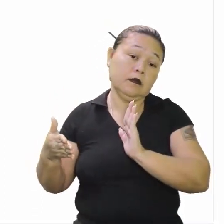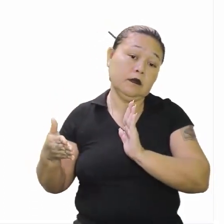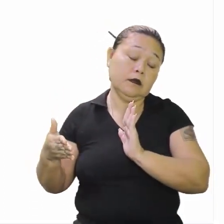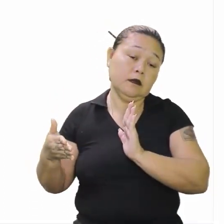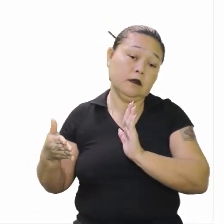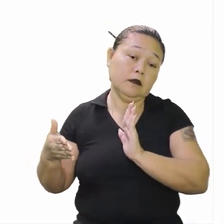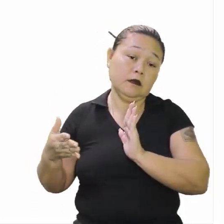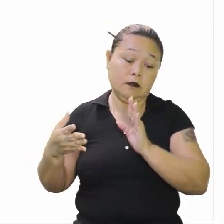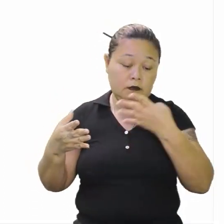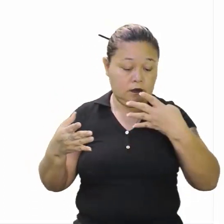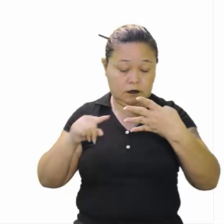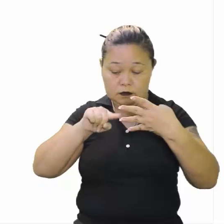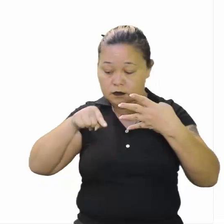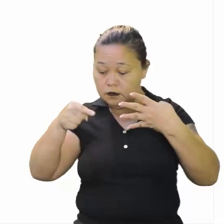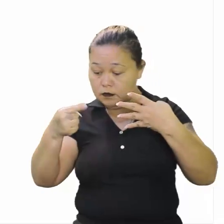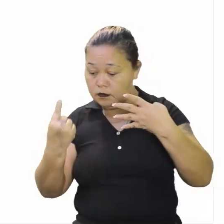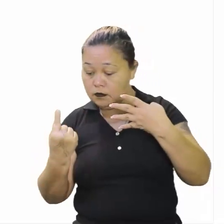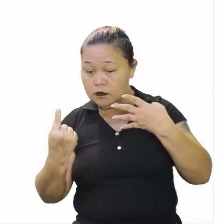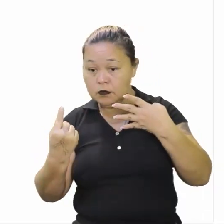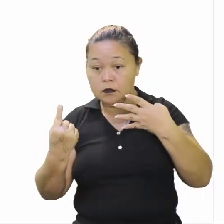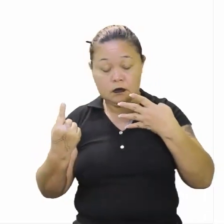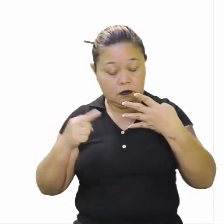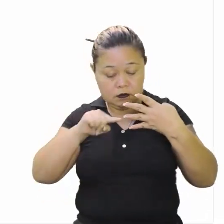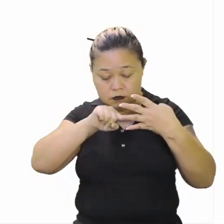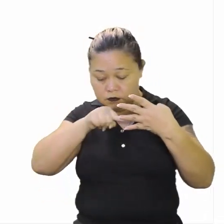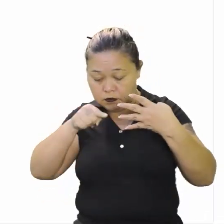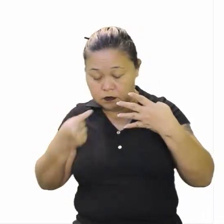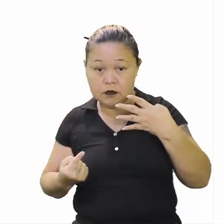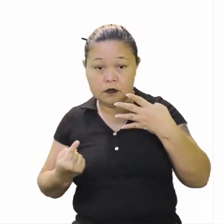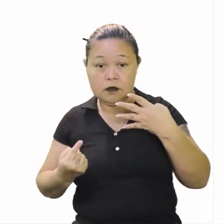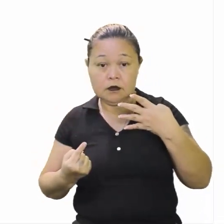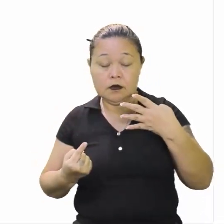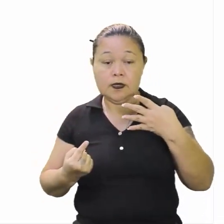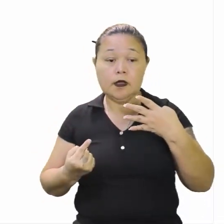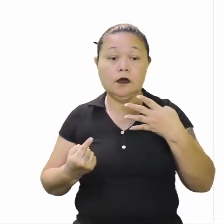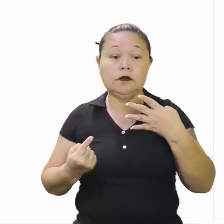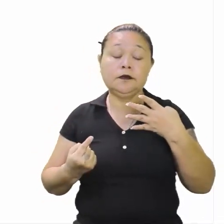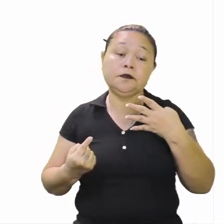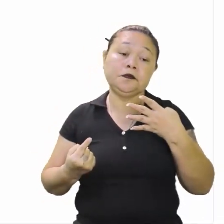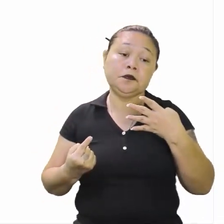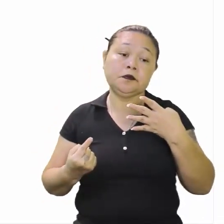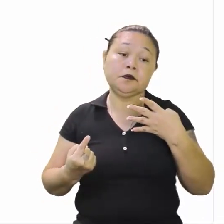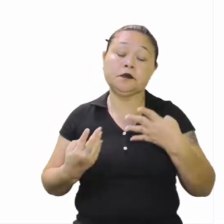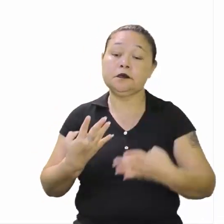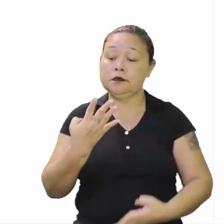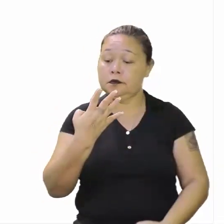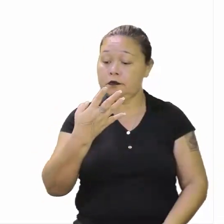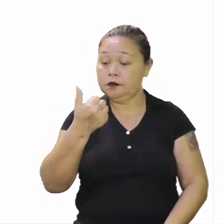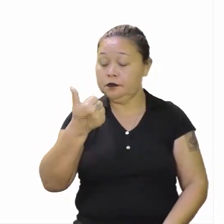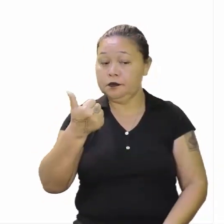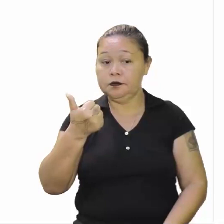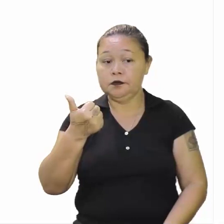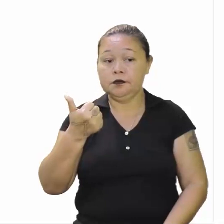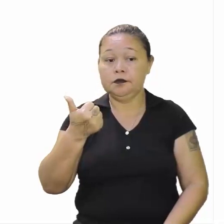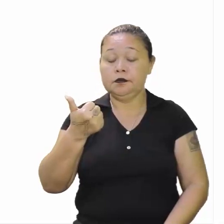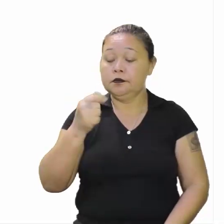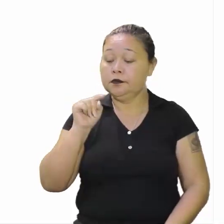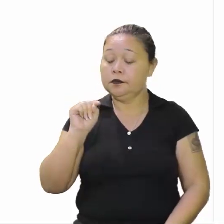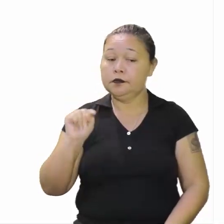o 4 e o 1. Aí você teria o quê? Olha só, 41